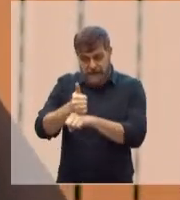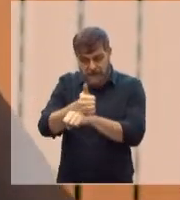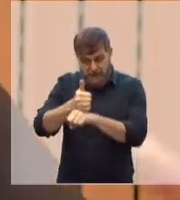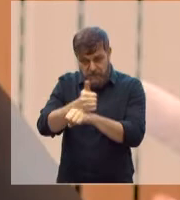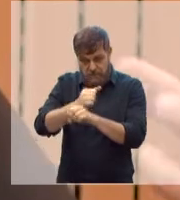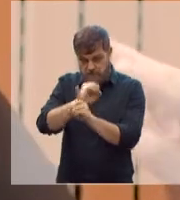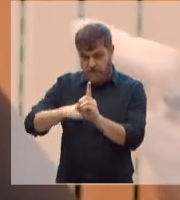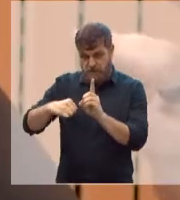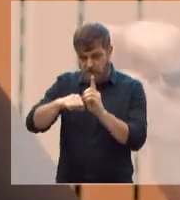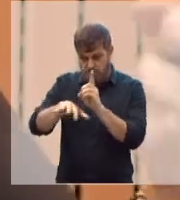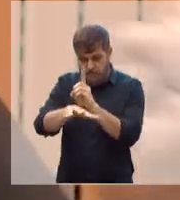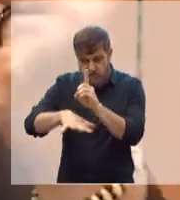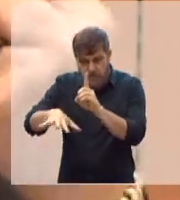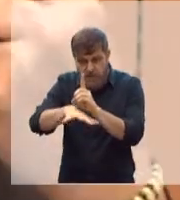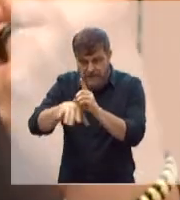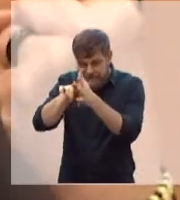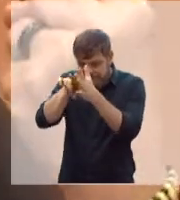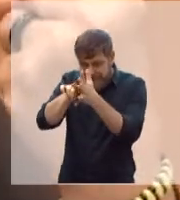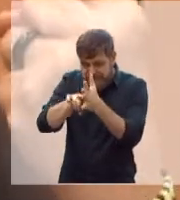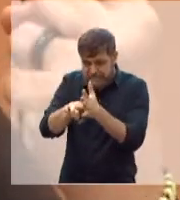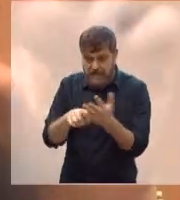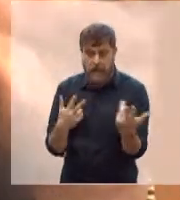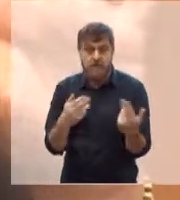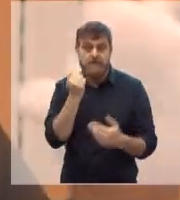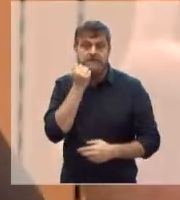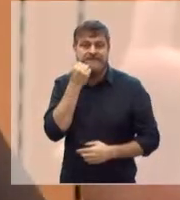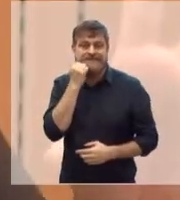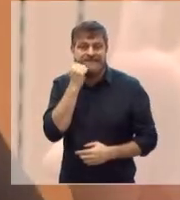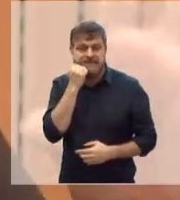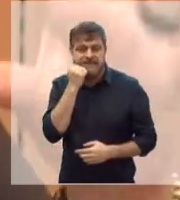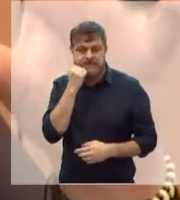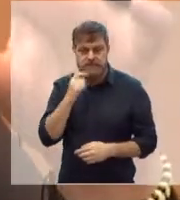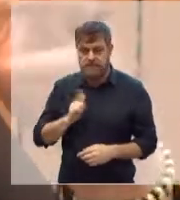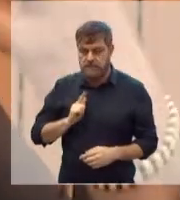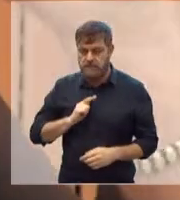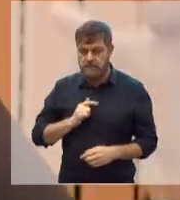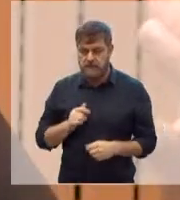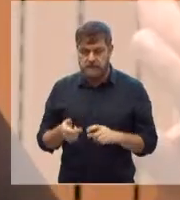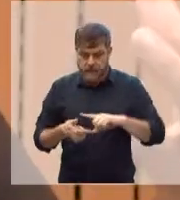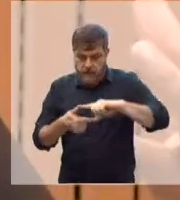importantes porque eles são cientistas sociais, eles vão tentar